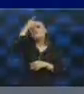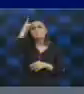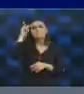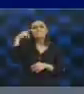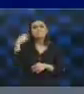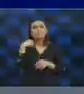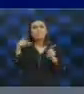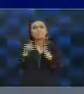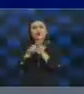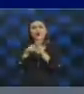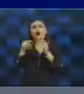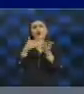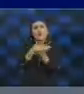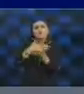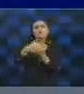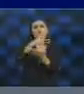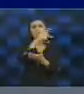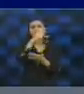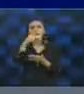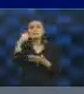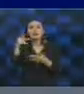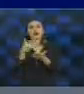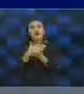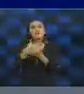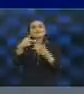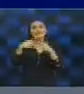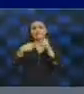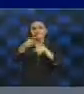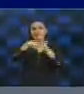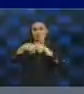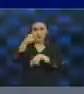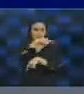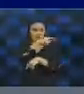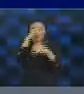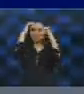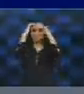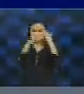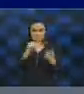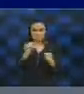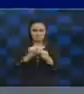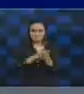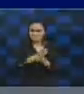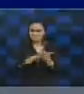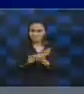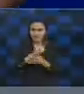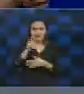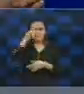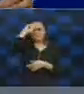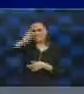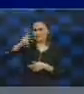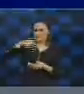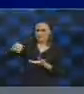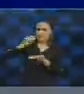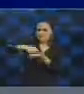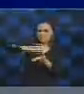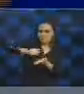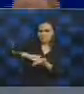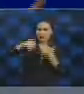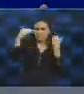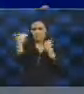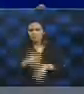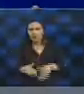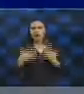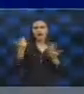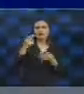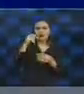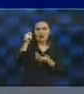HTP, a hora de trabalho pedagógico, que a atual administração não cumpre, obrigando o professor a fazer correção de prova, preparação de aula, fora